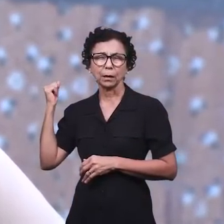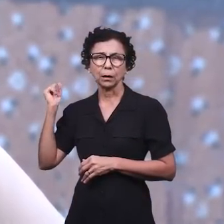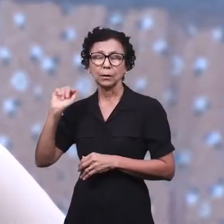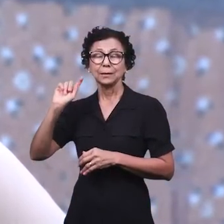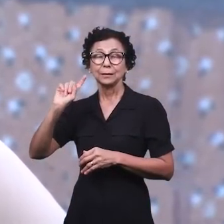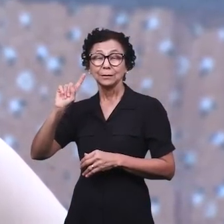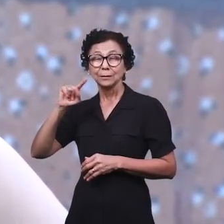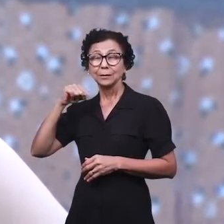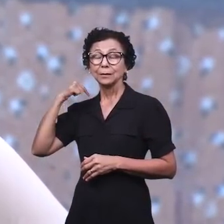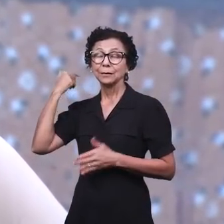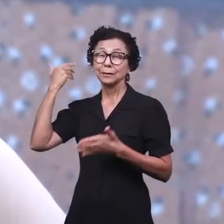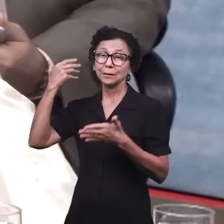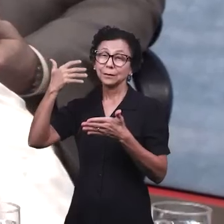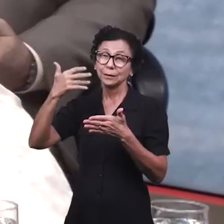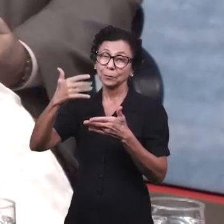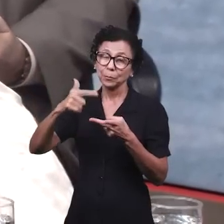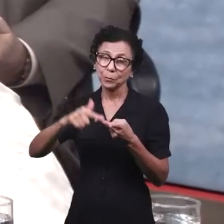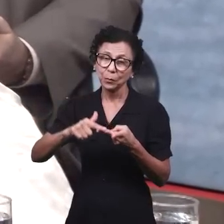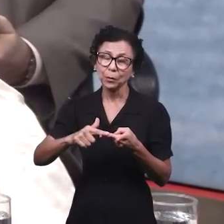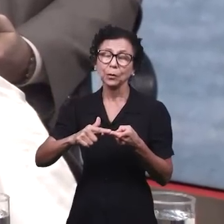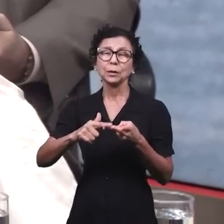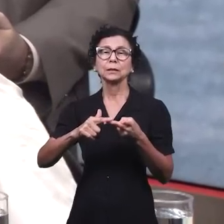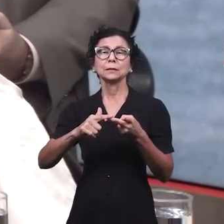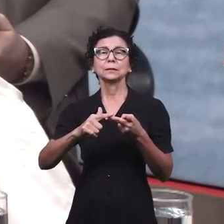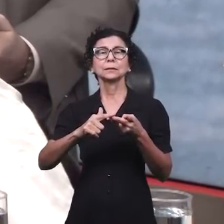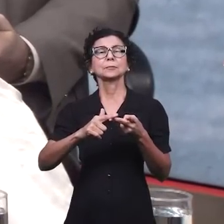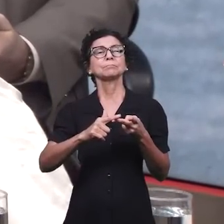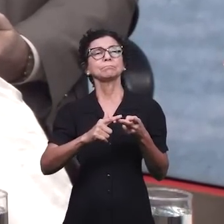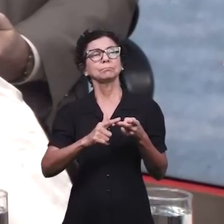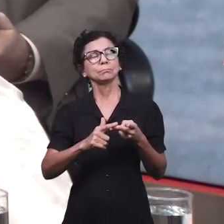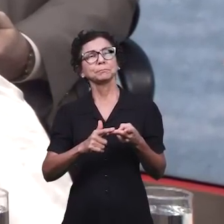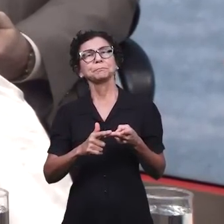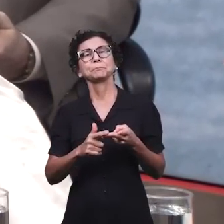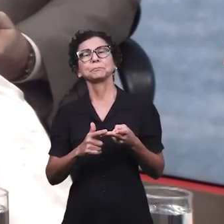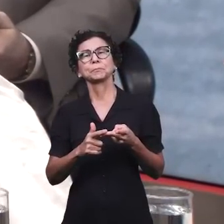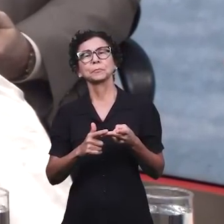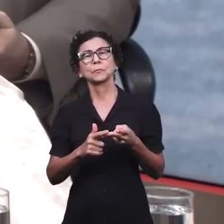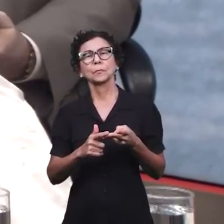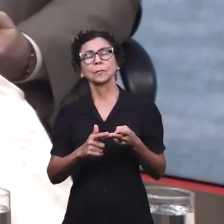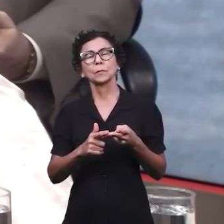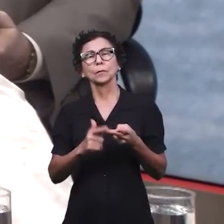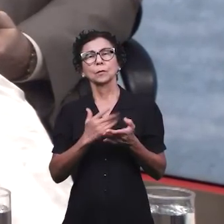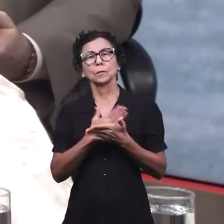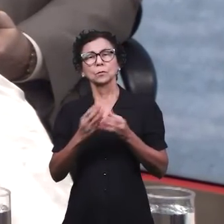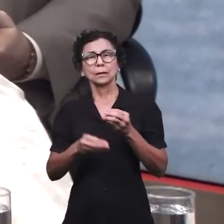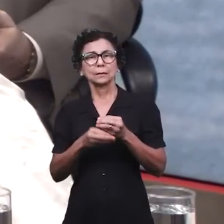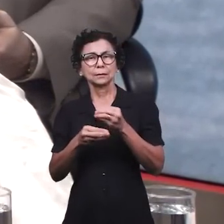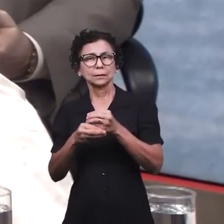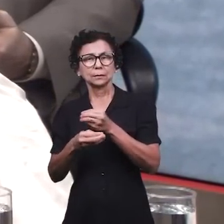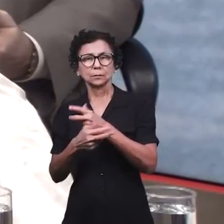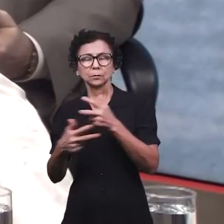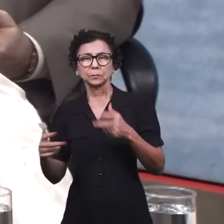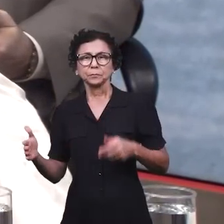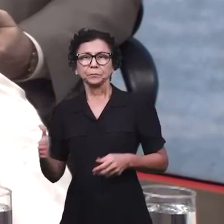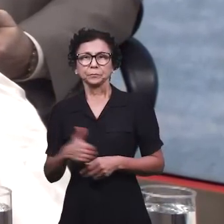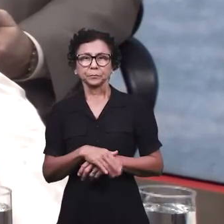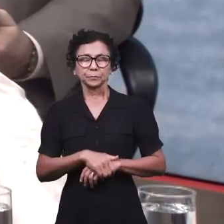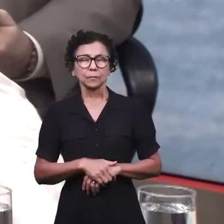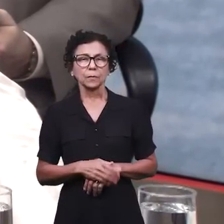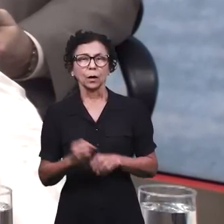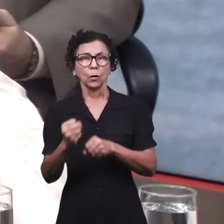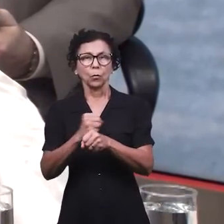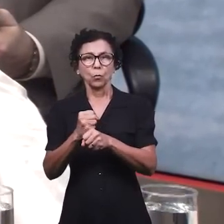do culto ao longo do tempo. Né? Foi essa a experiência. Começar a falar sobre isso? Isso, vamos lá. O culto profético